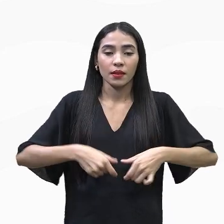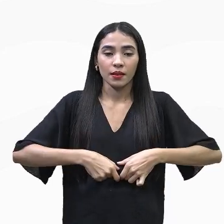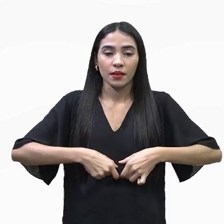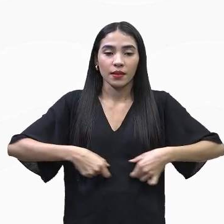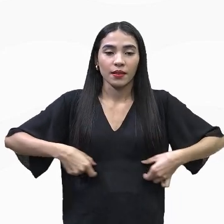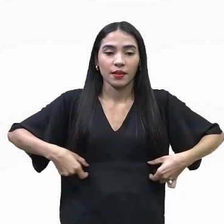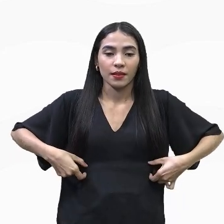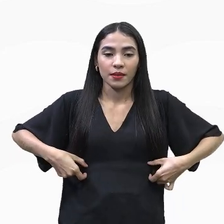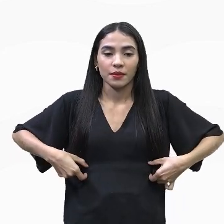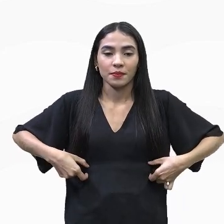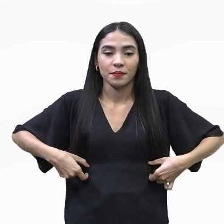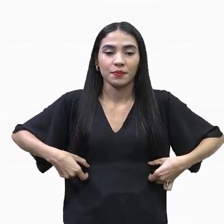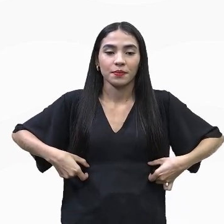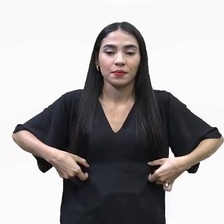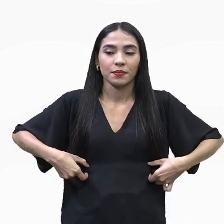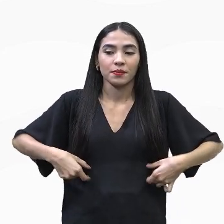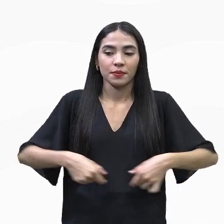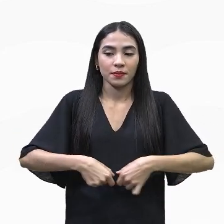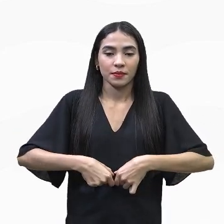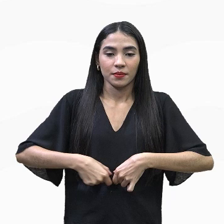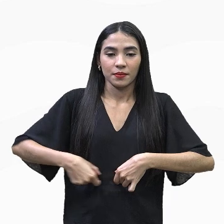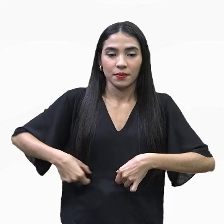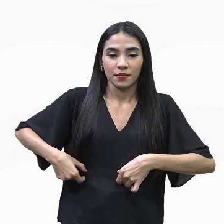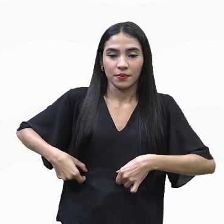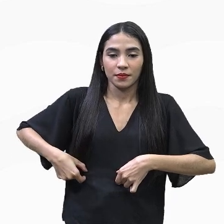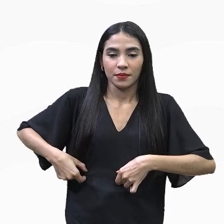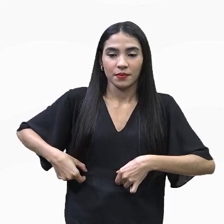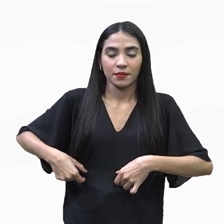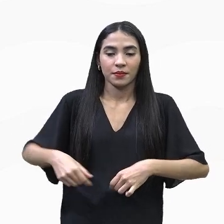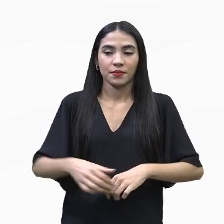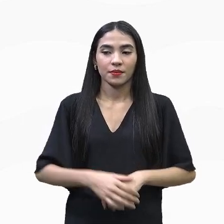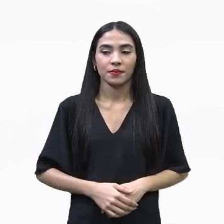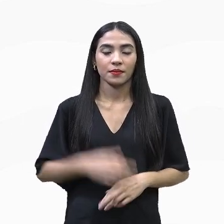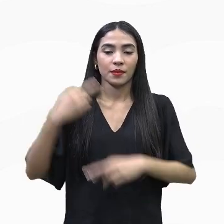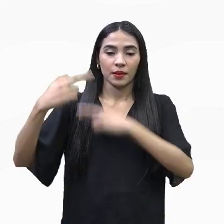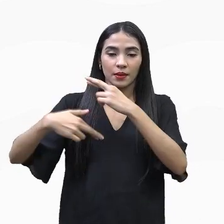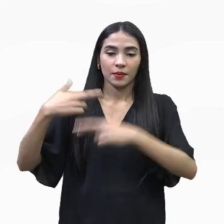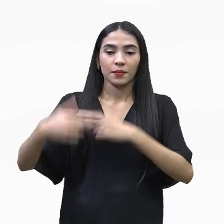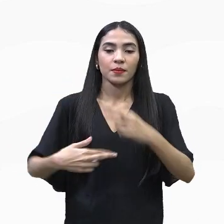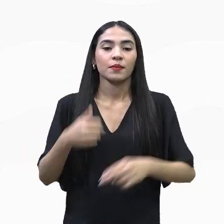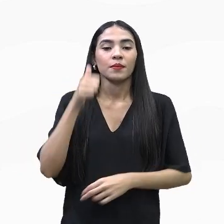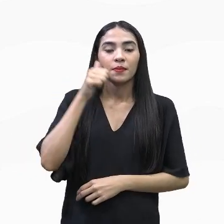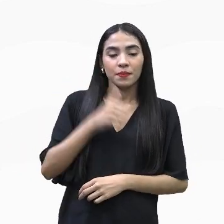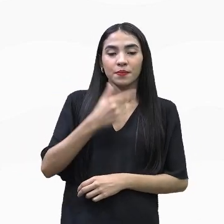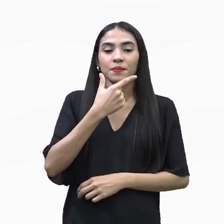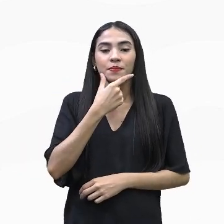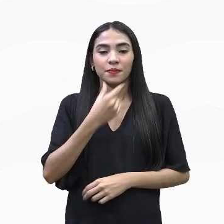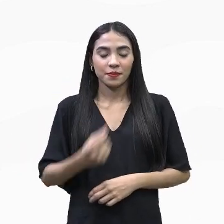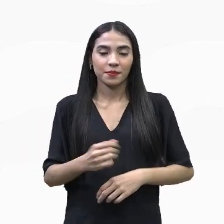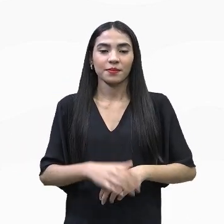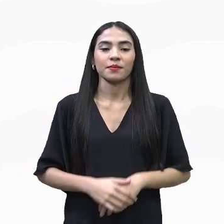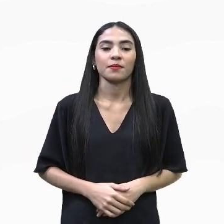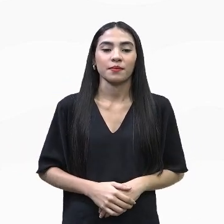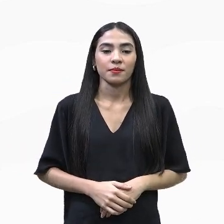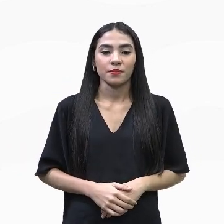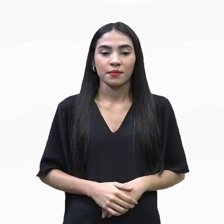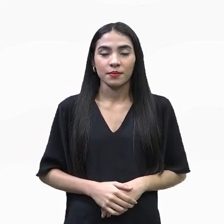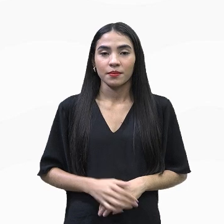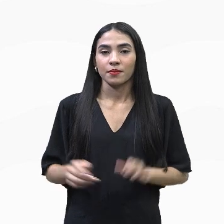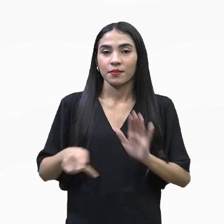pâncreas no nosso abdômen, e as glândulas sexuais, justamente relacionada ali no